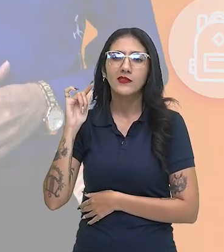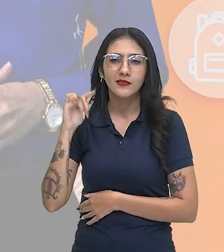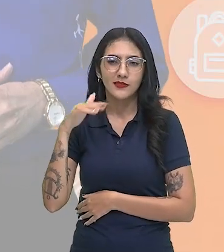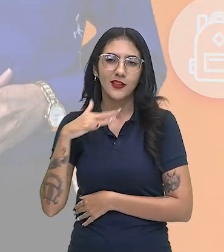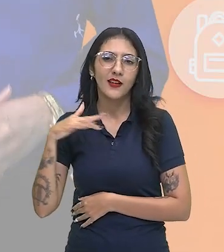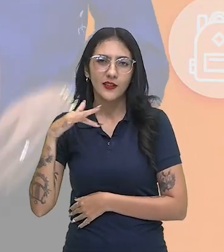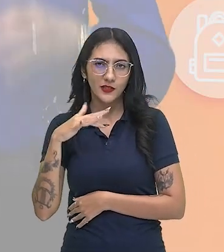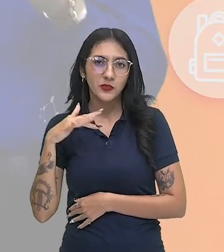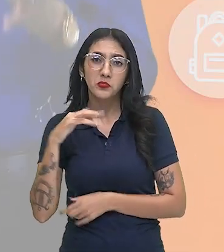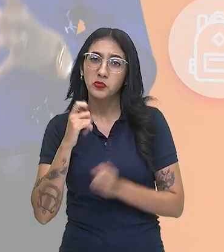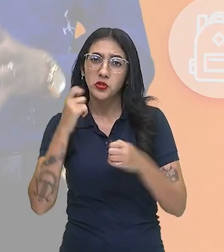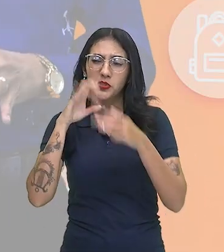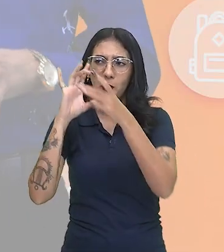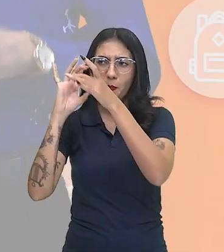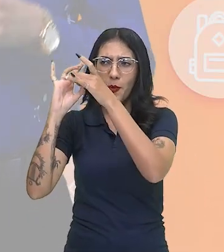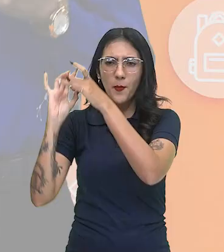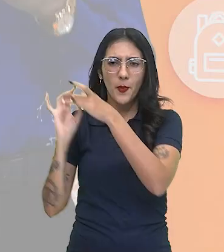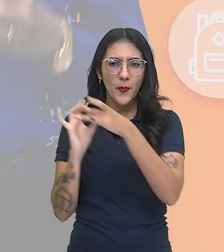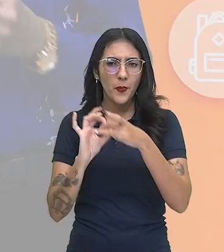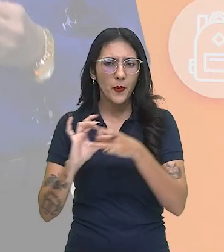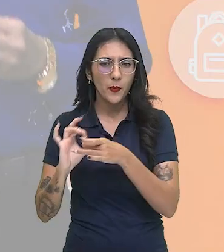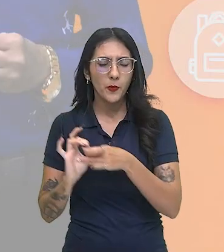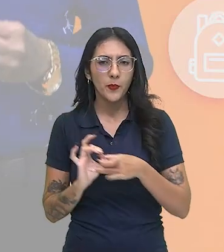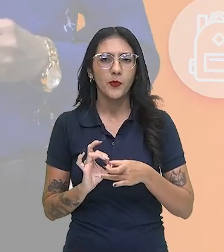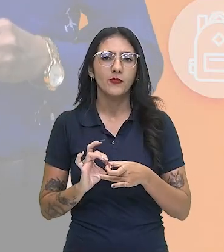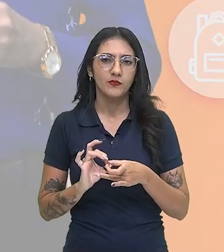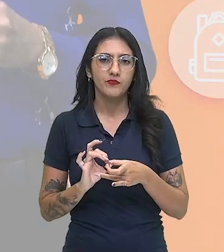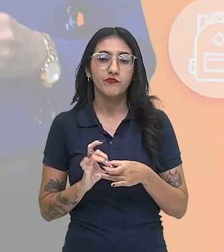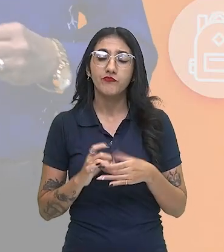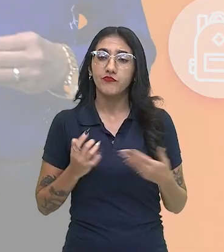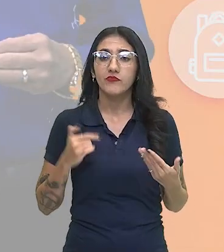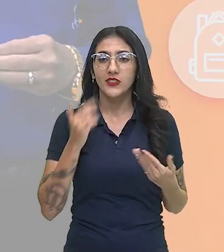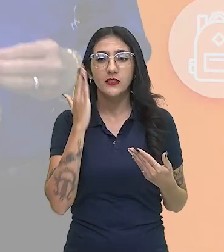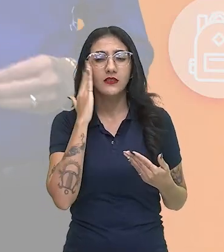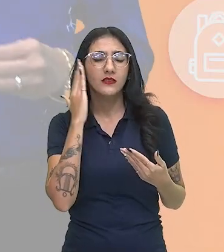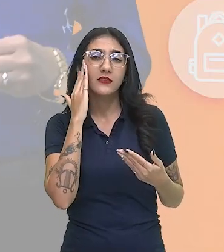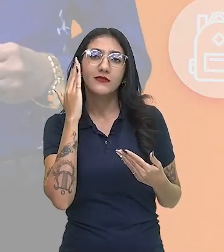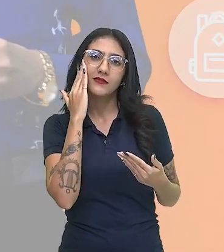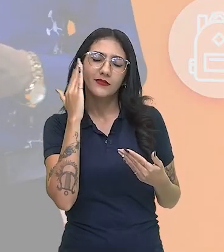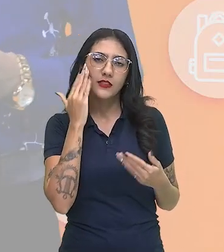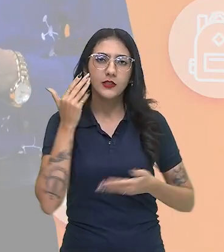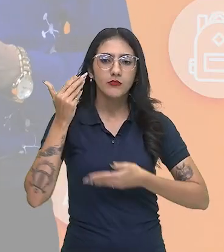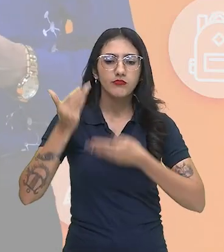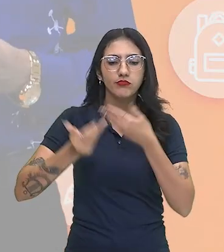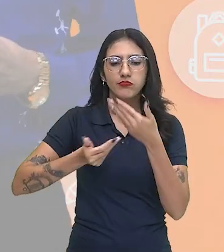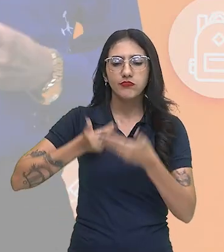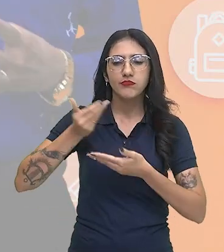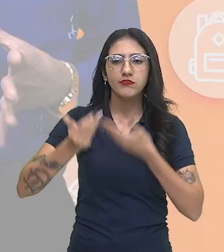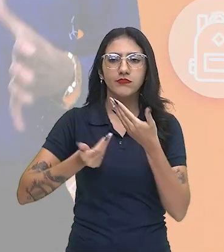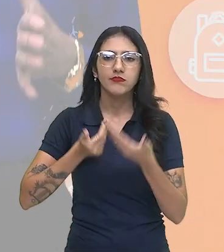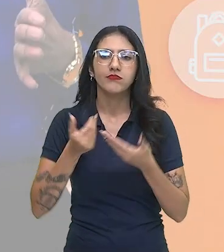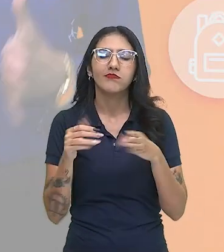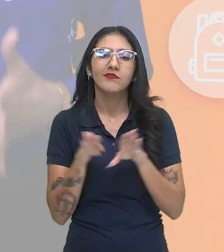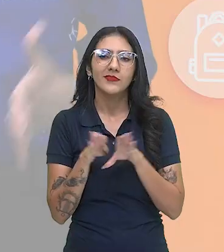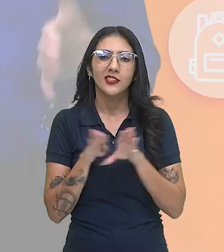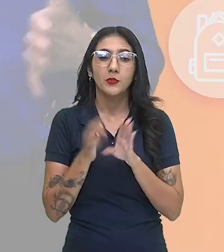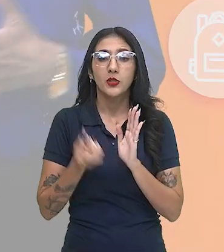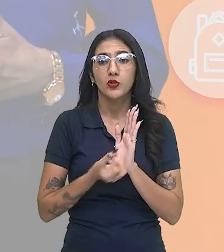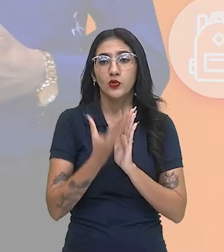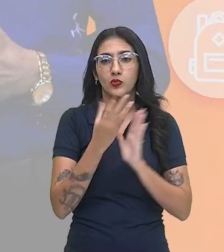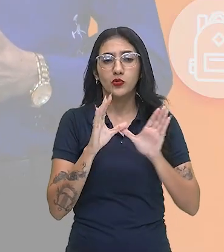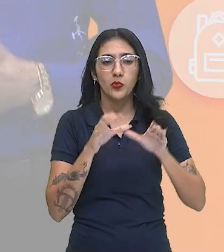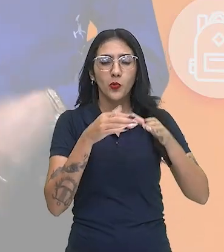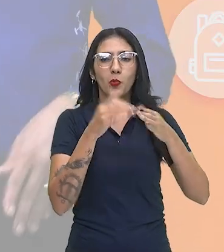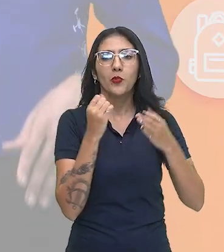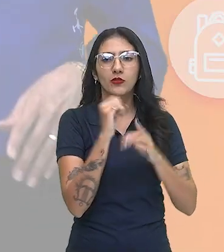restante do país. Desta forma, se entende que, a partir daí, começam também os movimentos sociais aqui